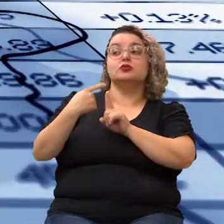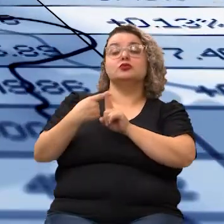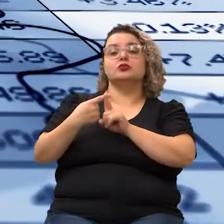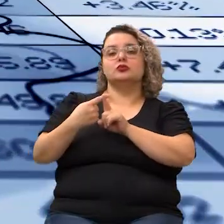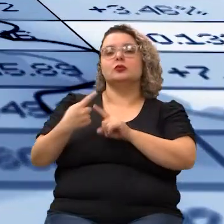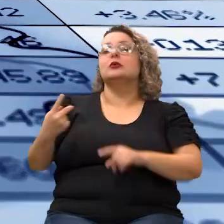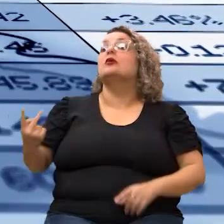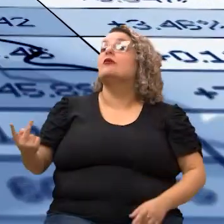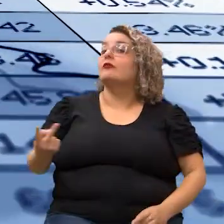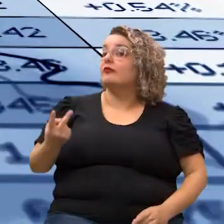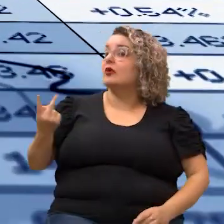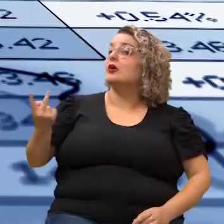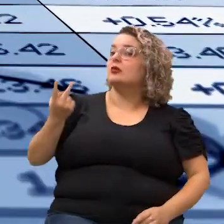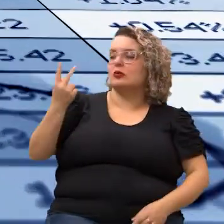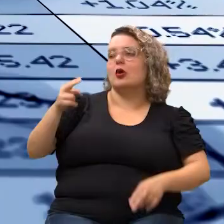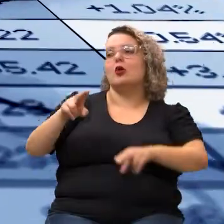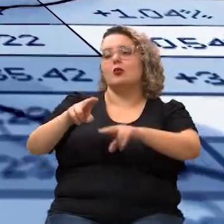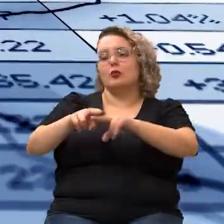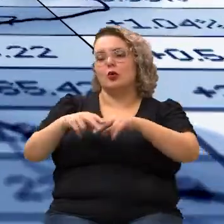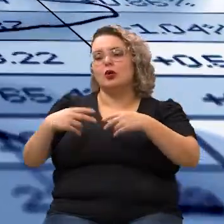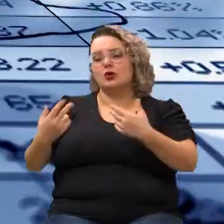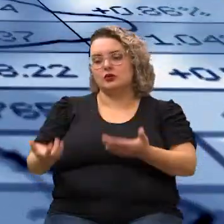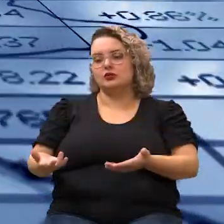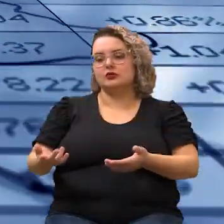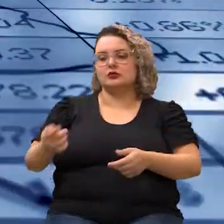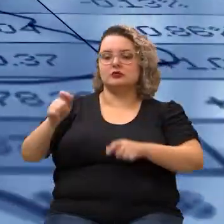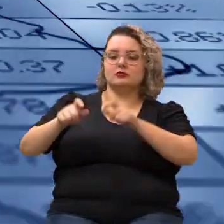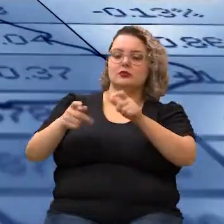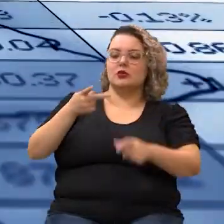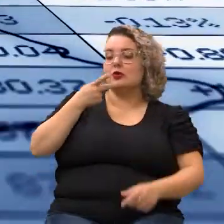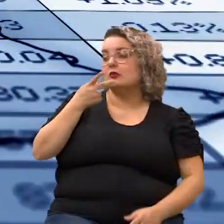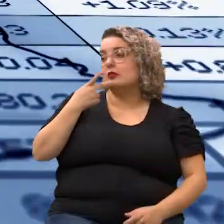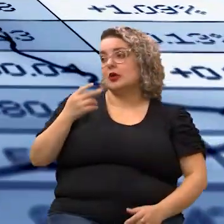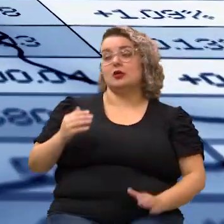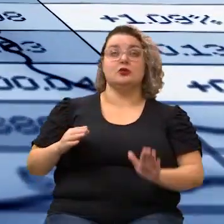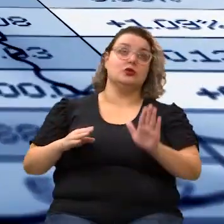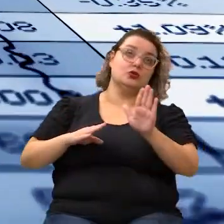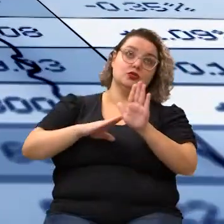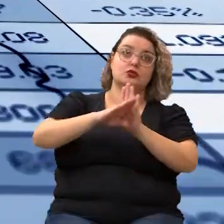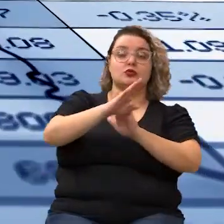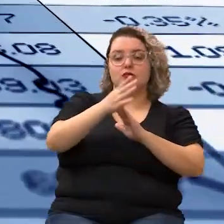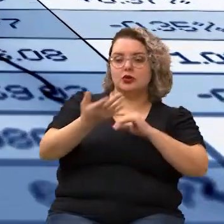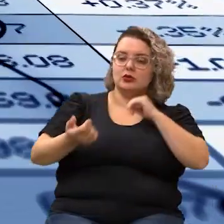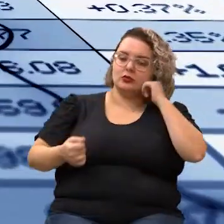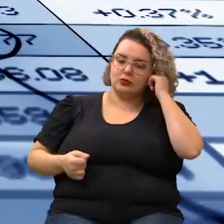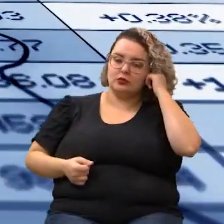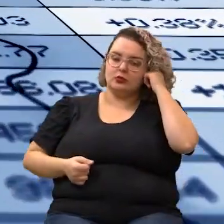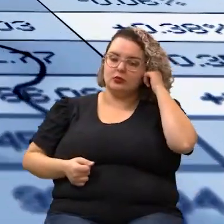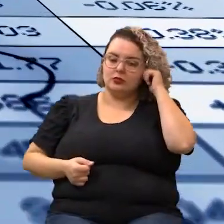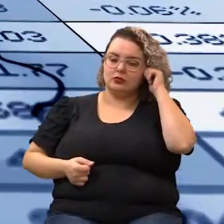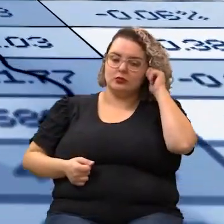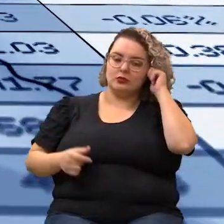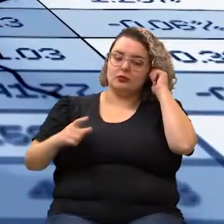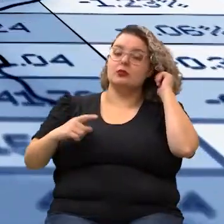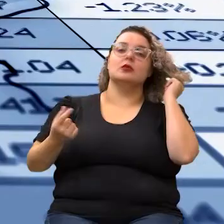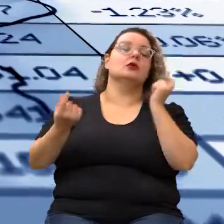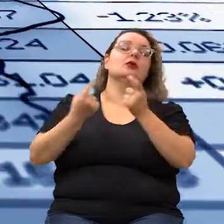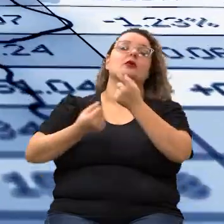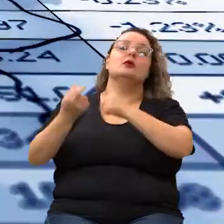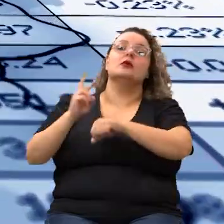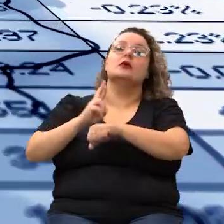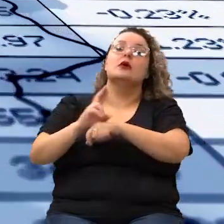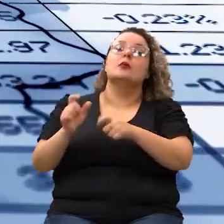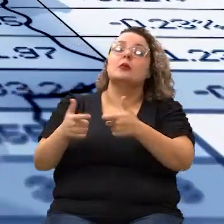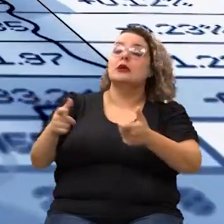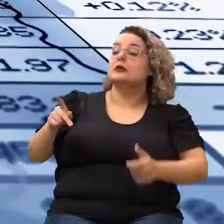está valorizando. Por isso que a gente vê assim, as pessoas falando, subiu, quer dizer que eu vou ganhar recursos, então